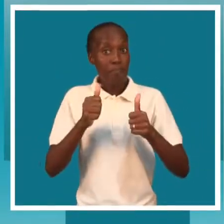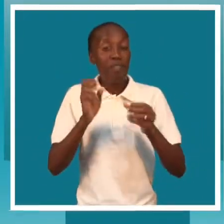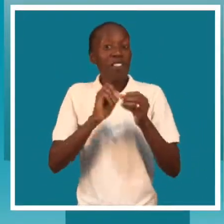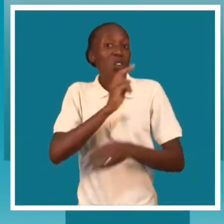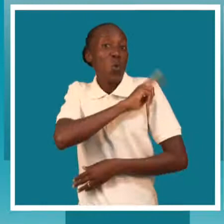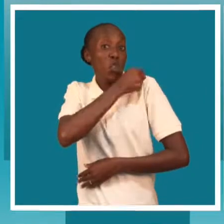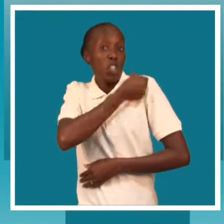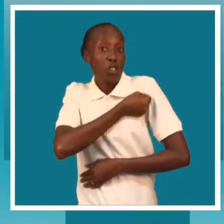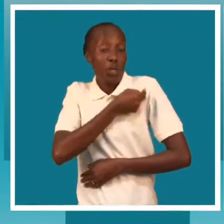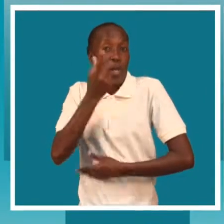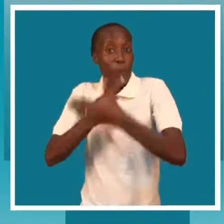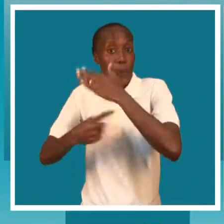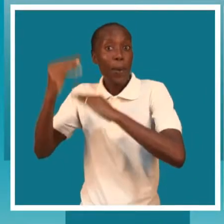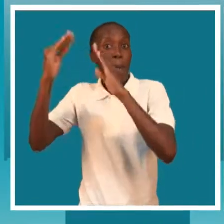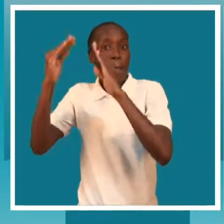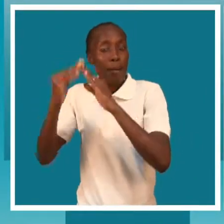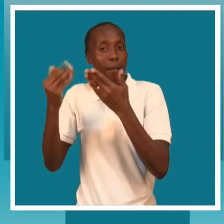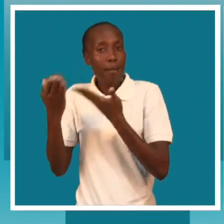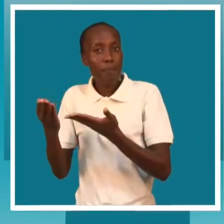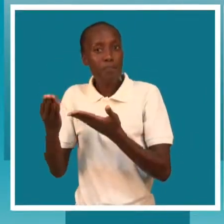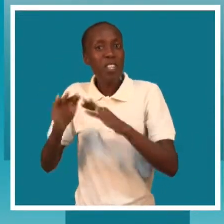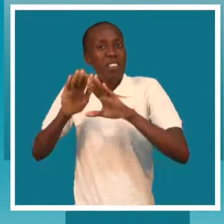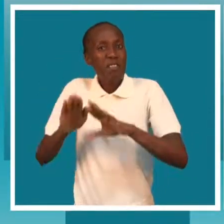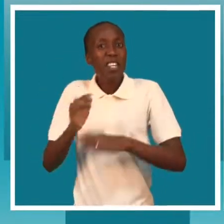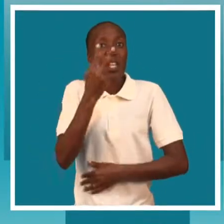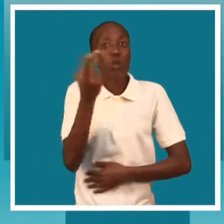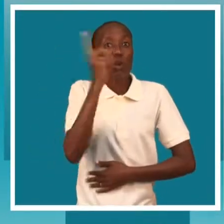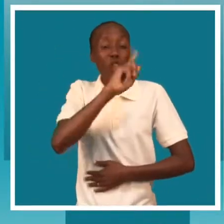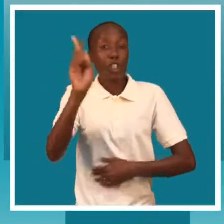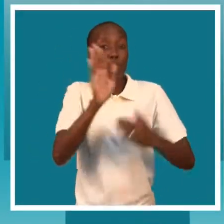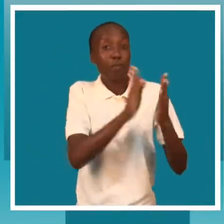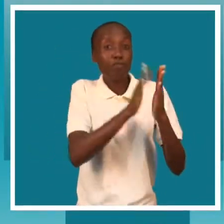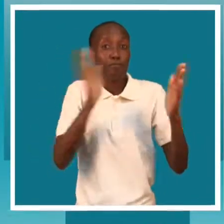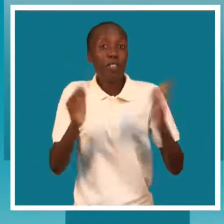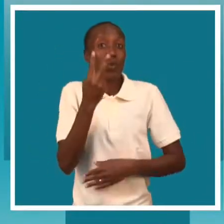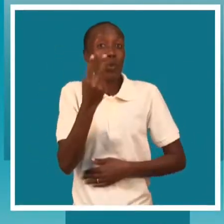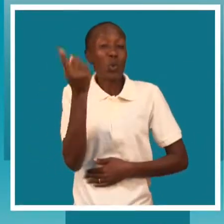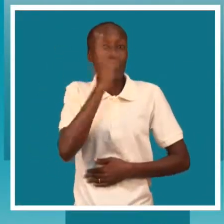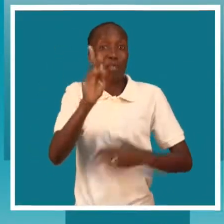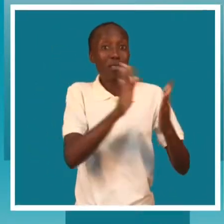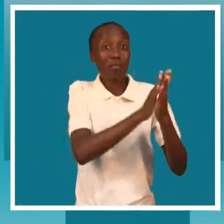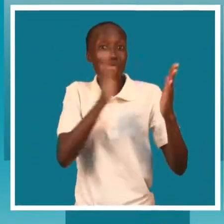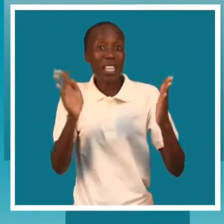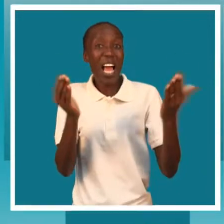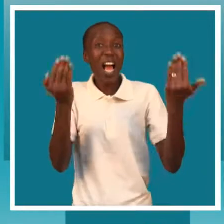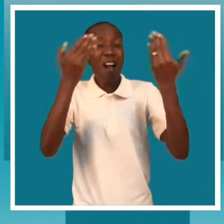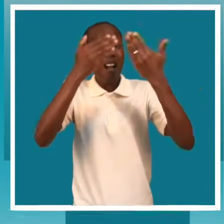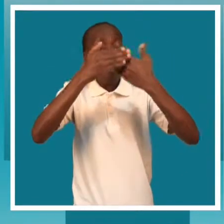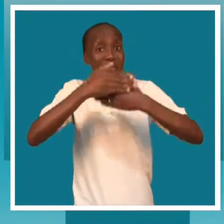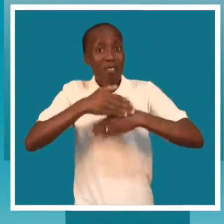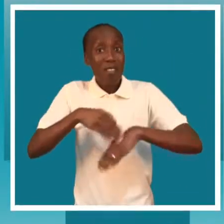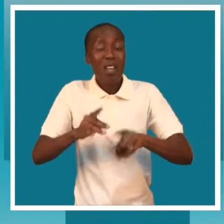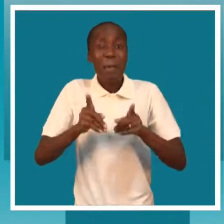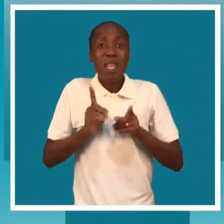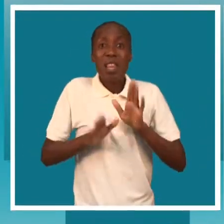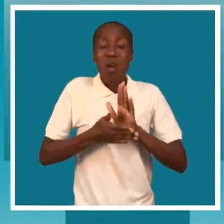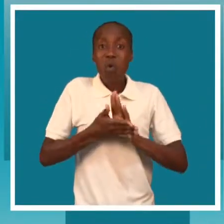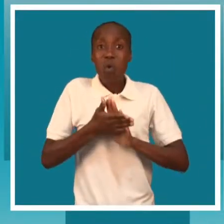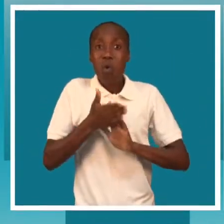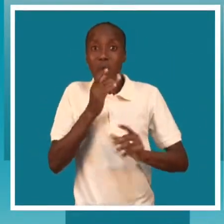Eu nasci bem, tiraram-me do hospital para aqui em casa. Fiquei dois meses, só que nos dois meses,